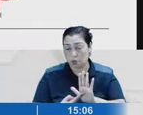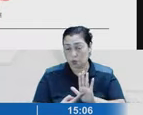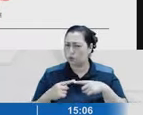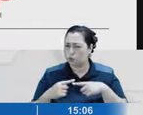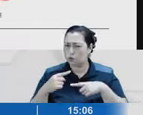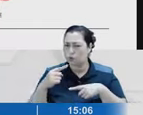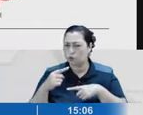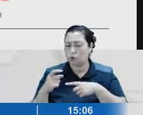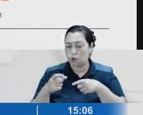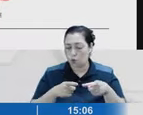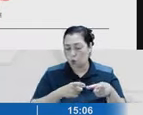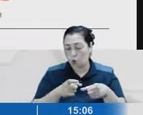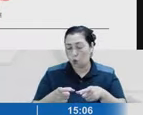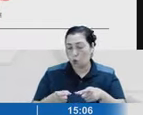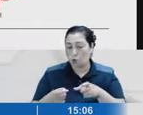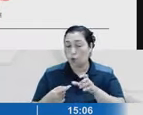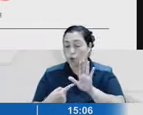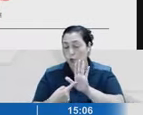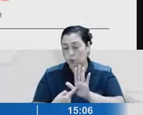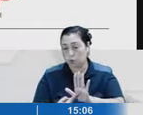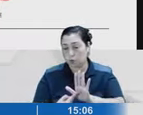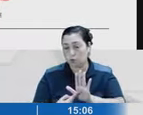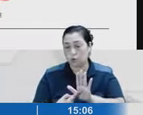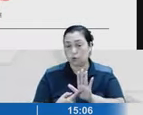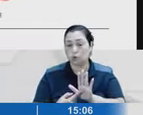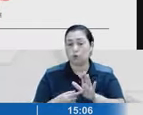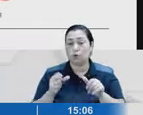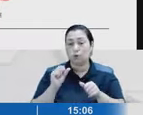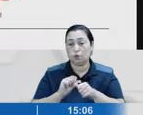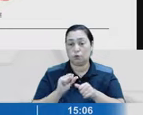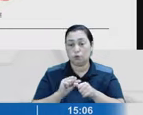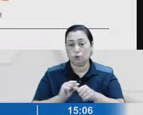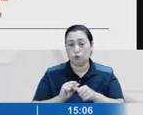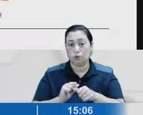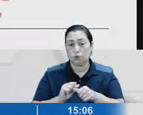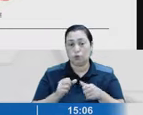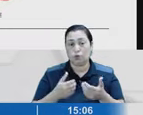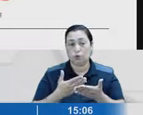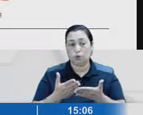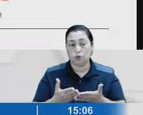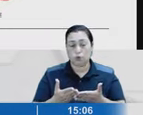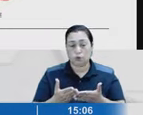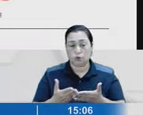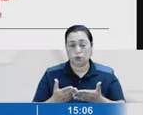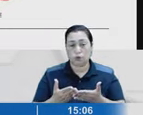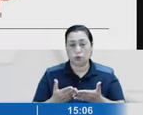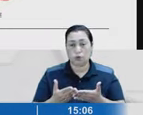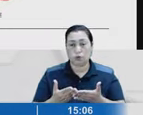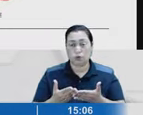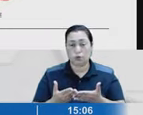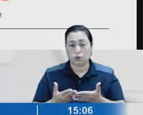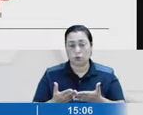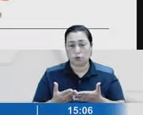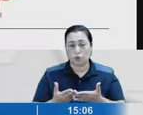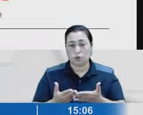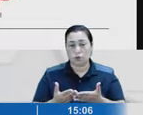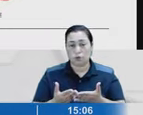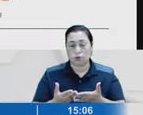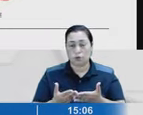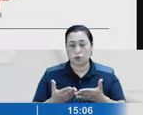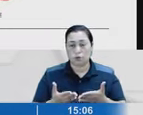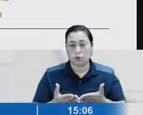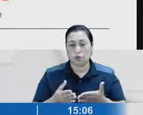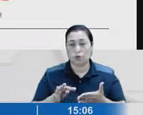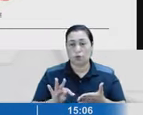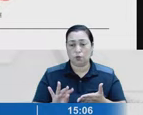avançados, onde a gente tem a capacidade de fazer ressecções de carcinomas in situ, que são os tumores